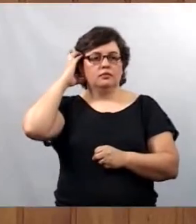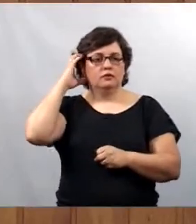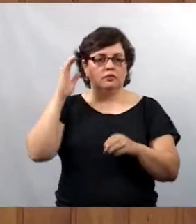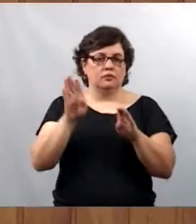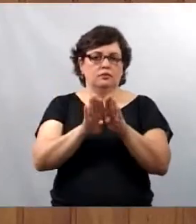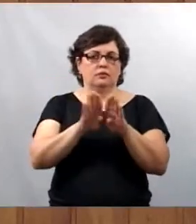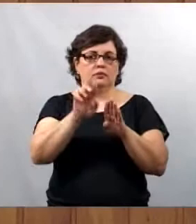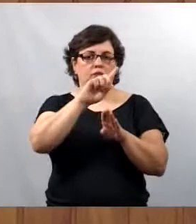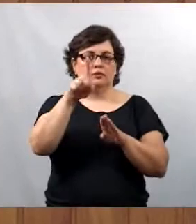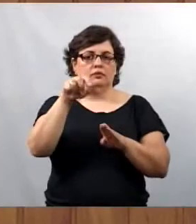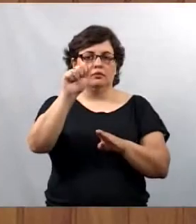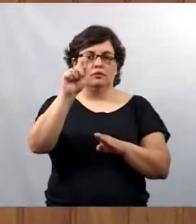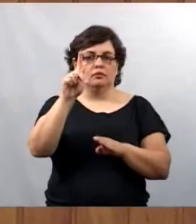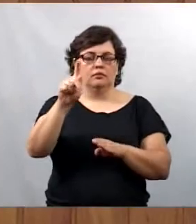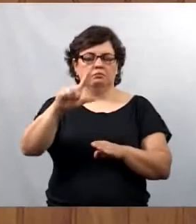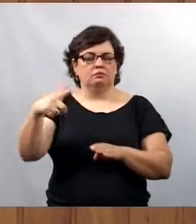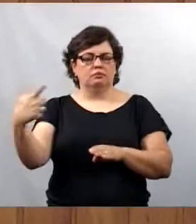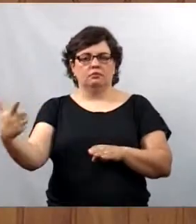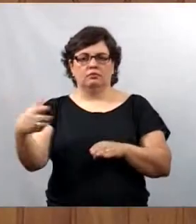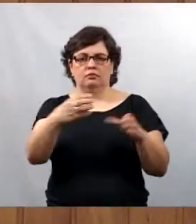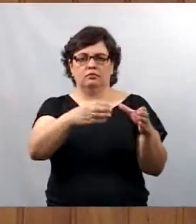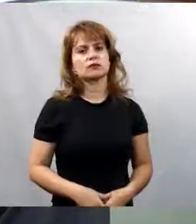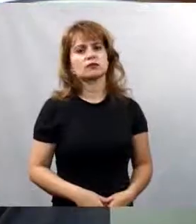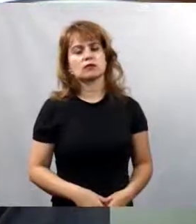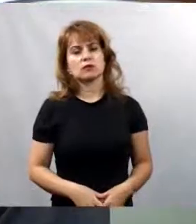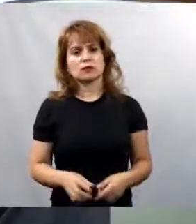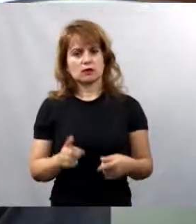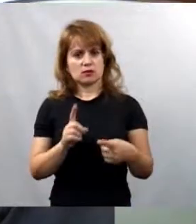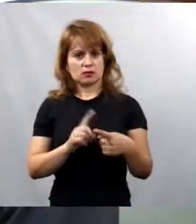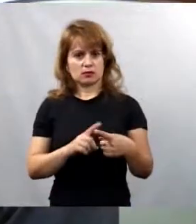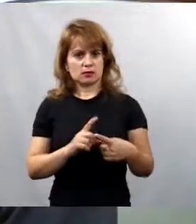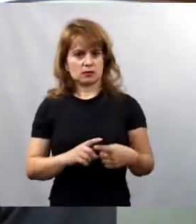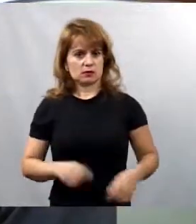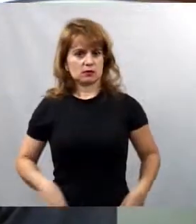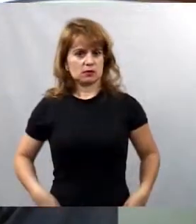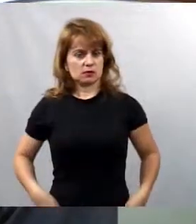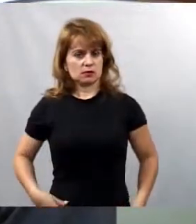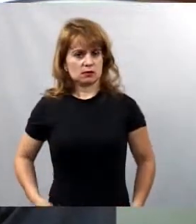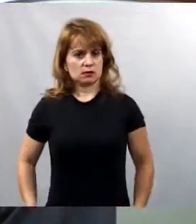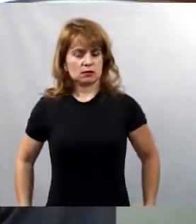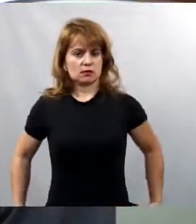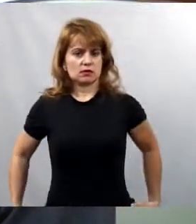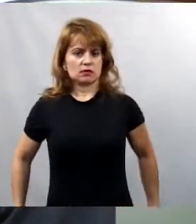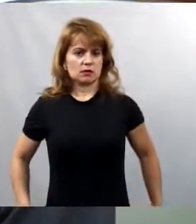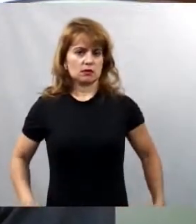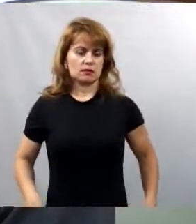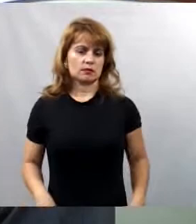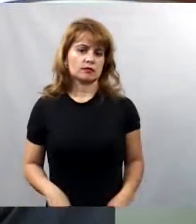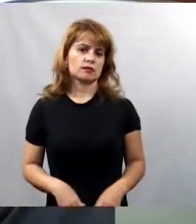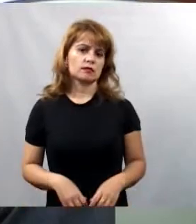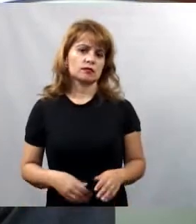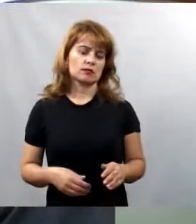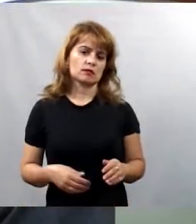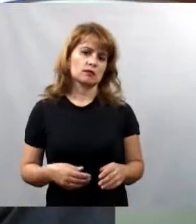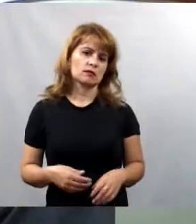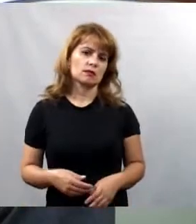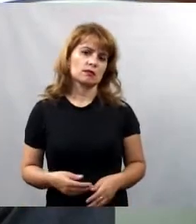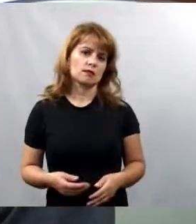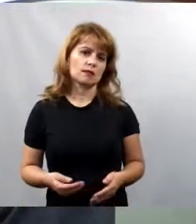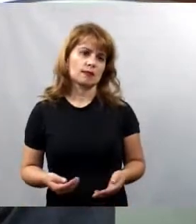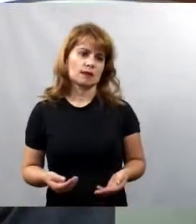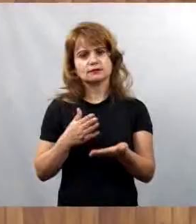básica gorda foi aprovado o projeto incluindo nas datas comemorativas do município a semana Municipal de conscientização